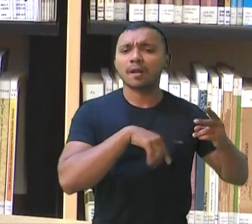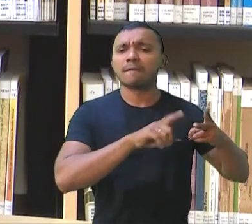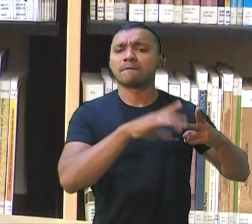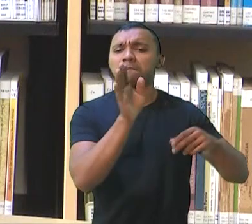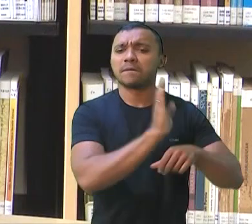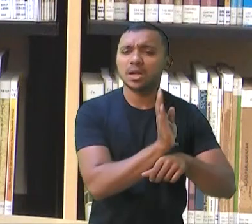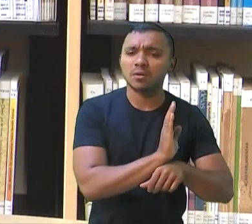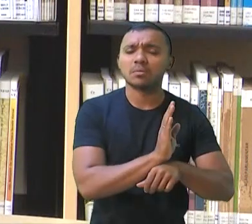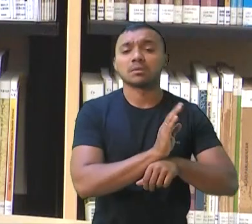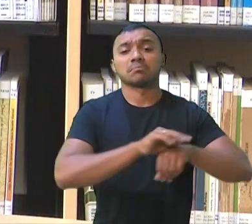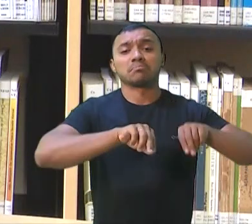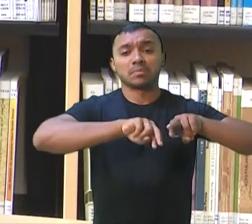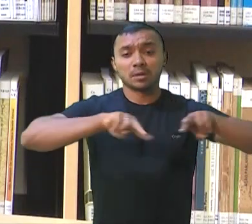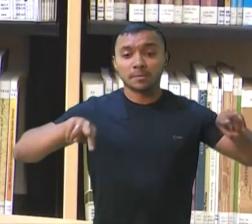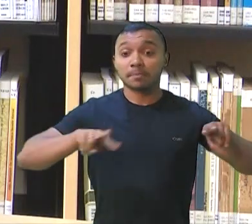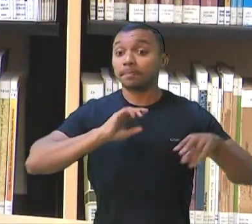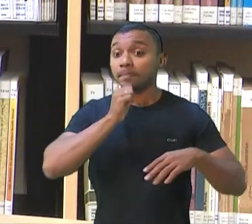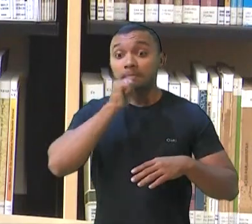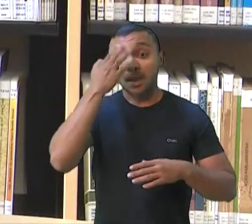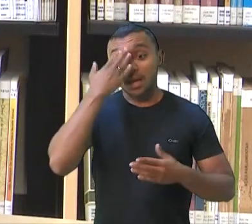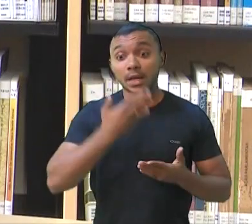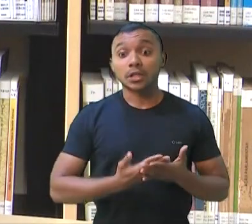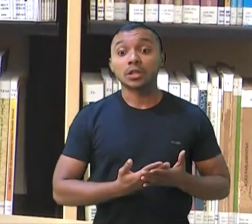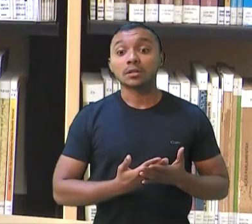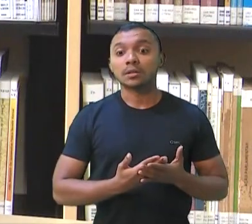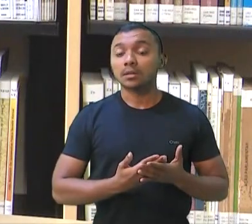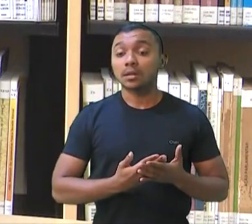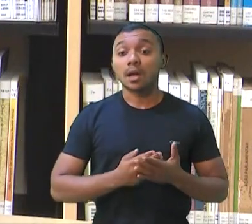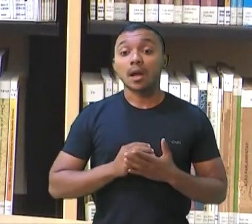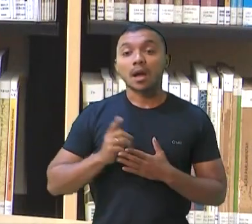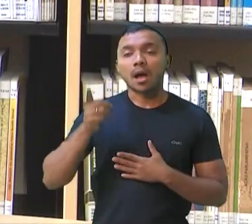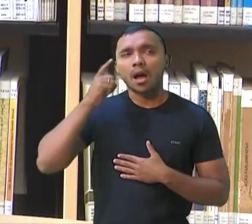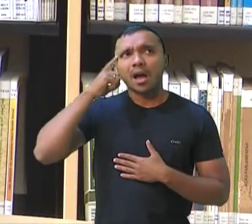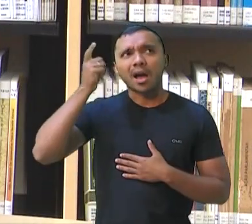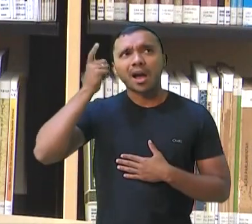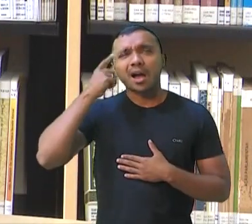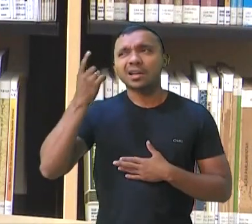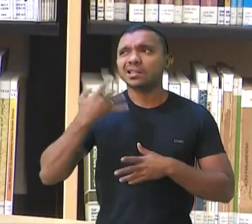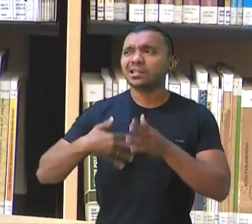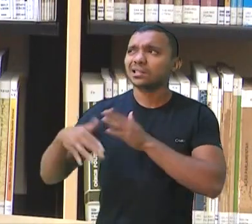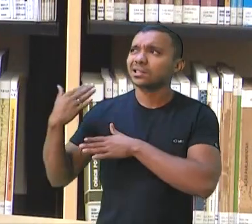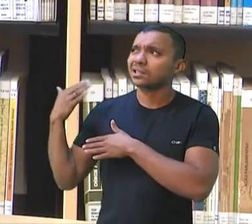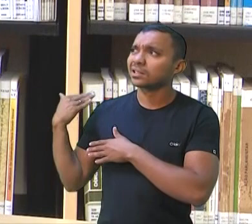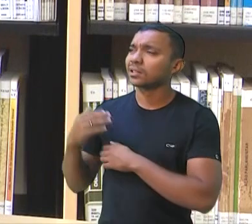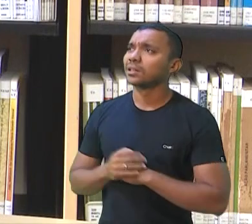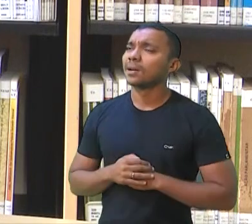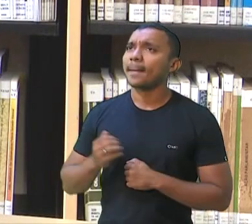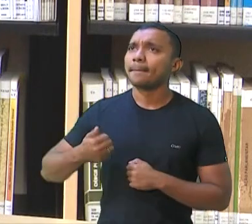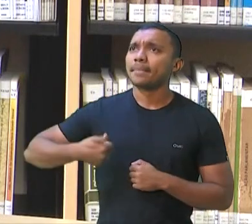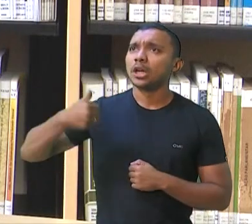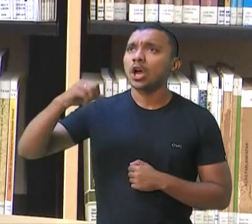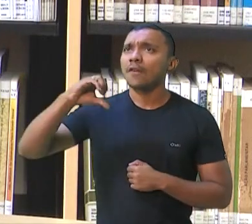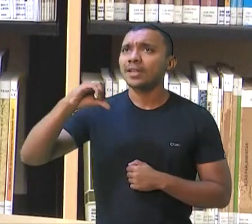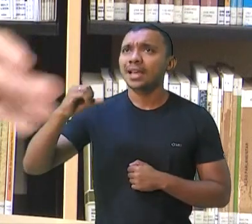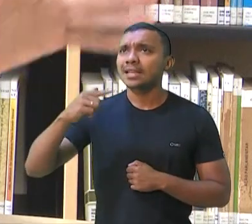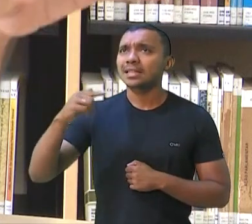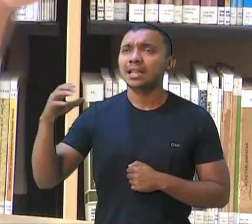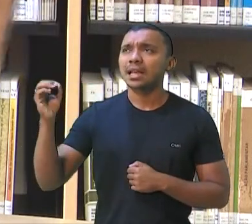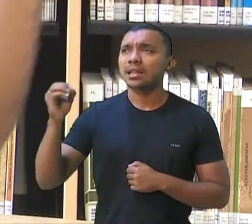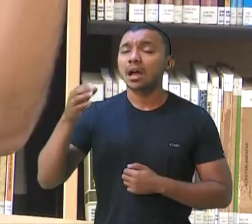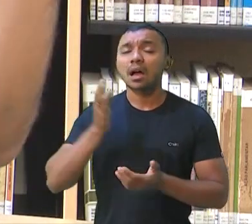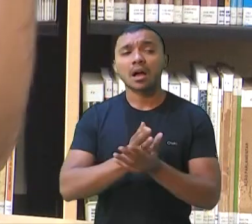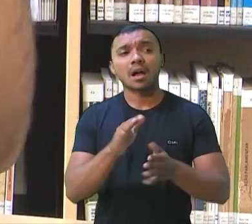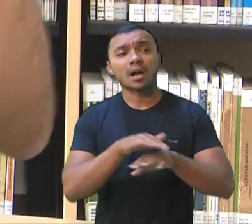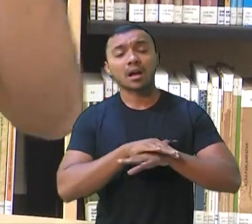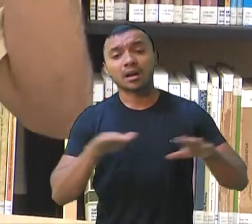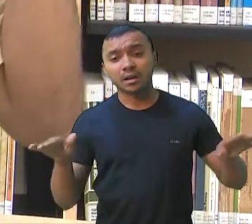que você faz. Mas ele não acredita, porque ele pensava que nos anos 70 que ia acabar tudo. Tipo assim, aquela